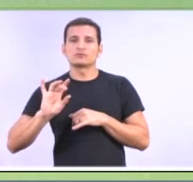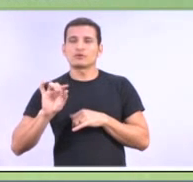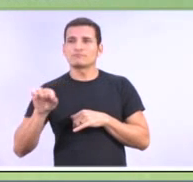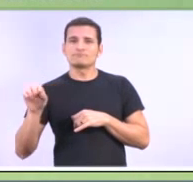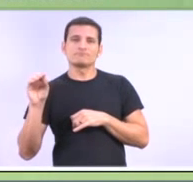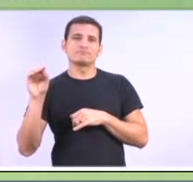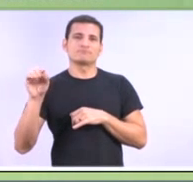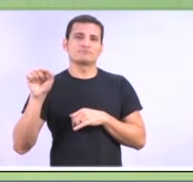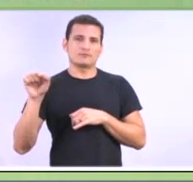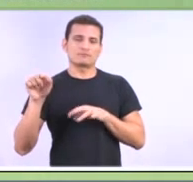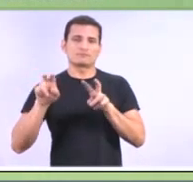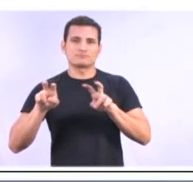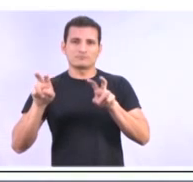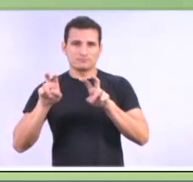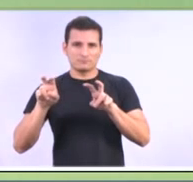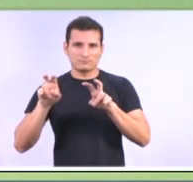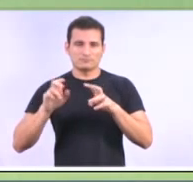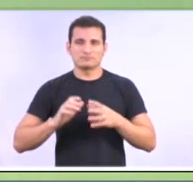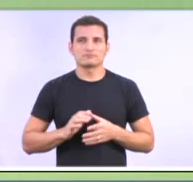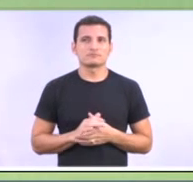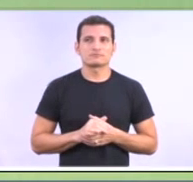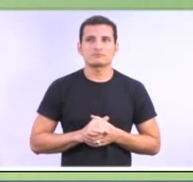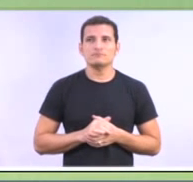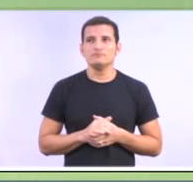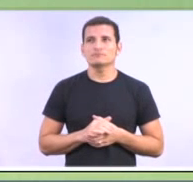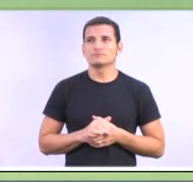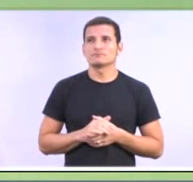esse dispositivo.